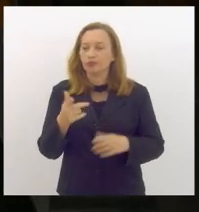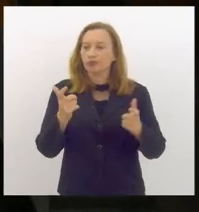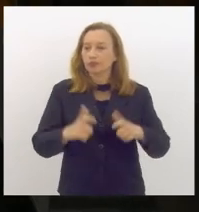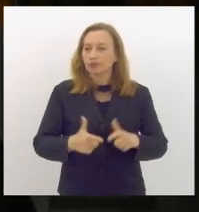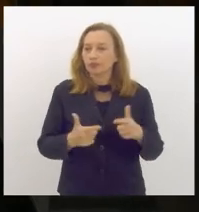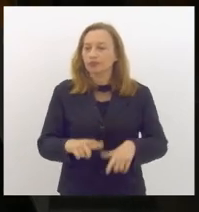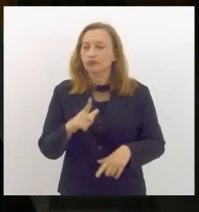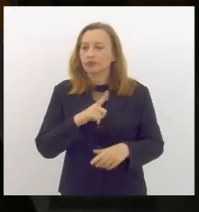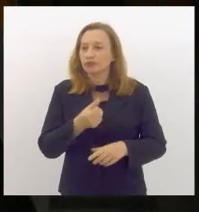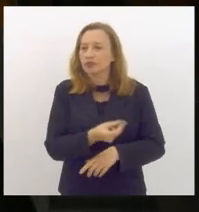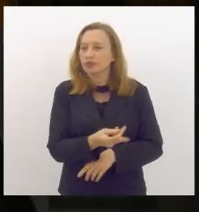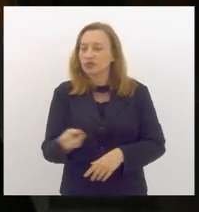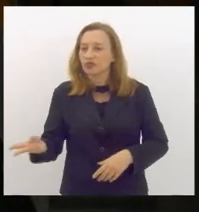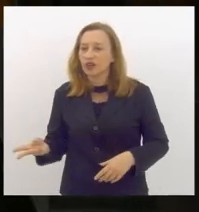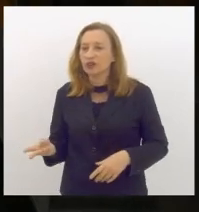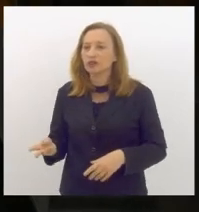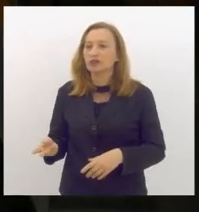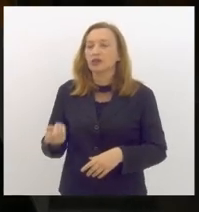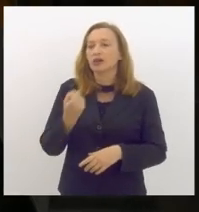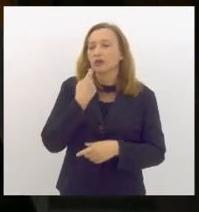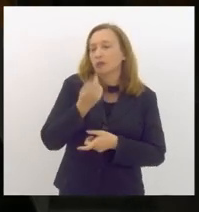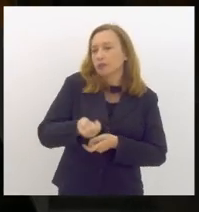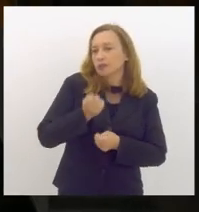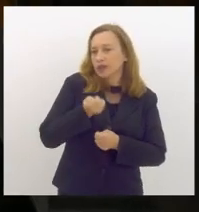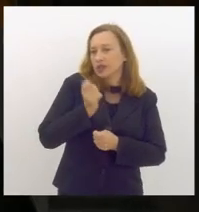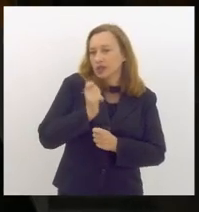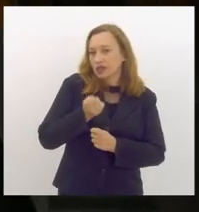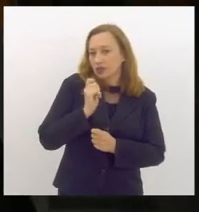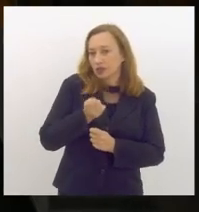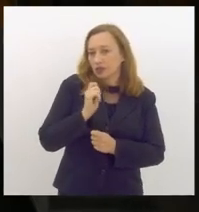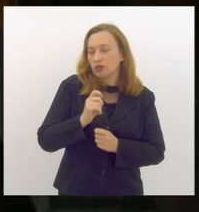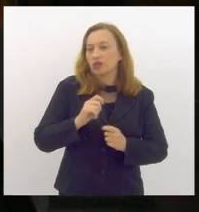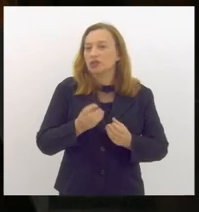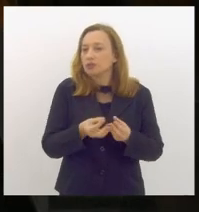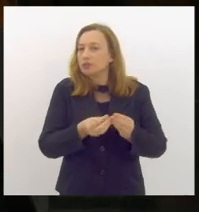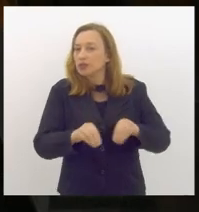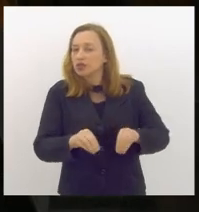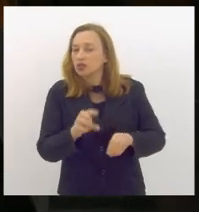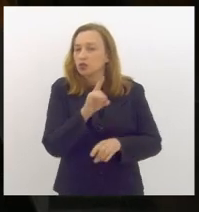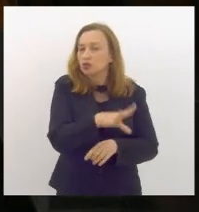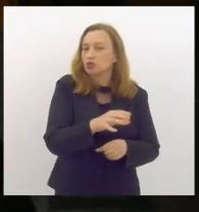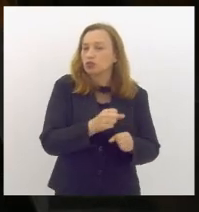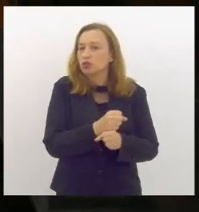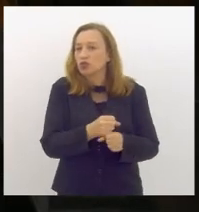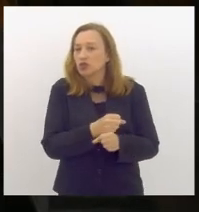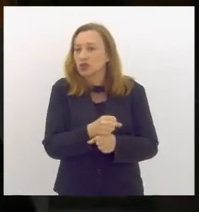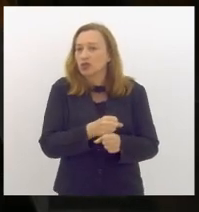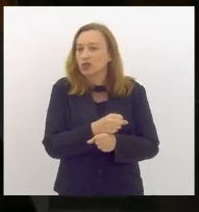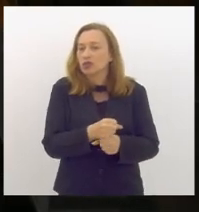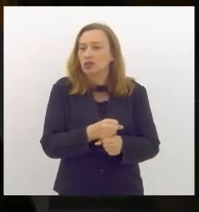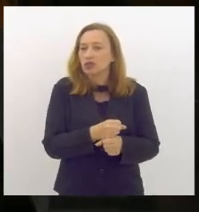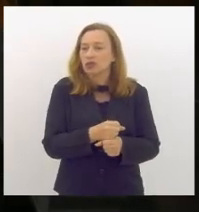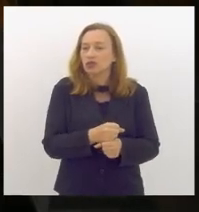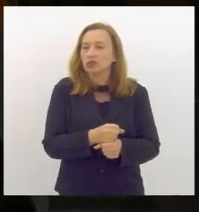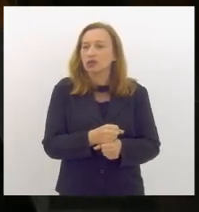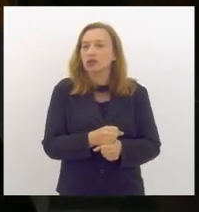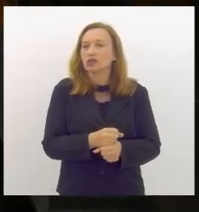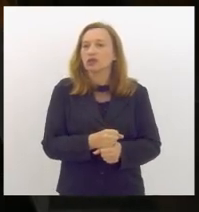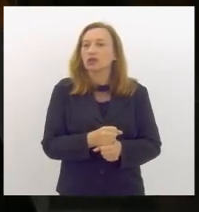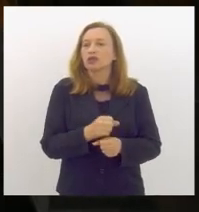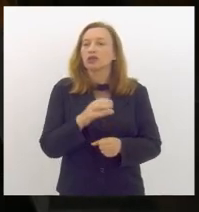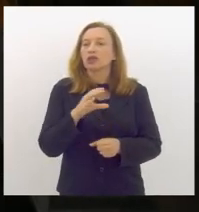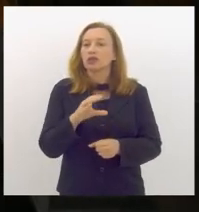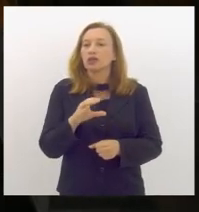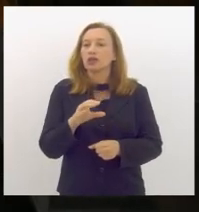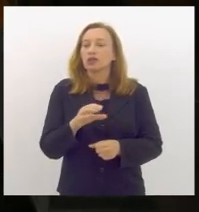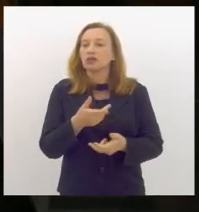tem milhares de pescadores artesanais que já têm sido extremamente impactados nos últimos anos pela ThyssenKrupp, pela Companhia